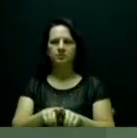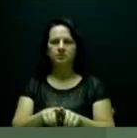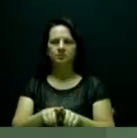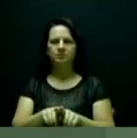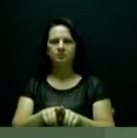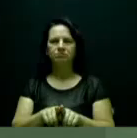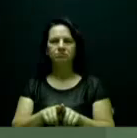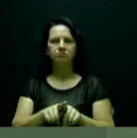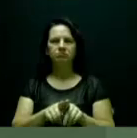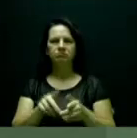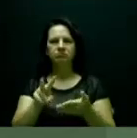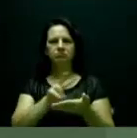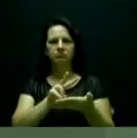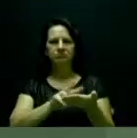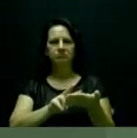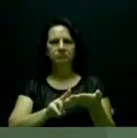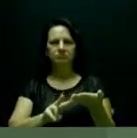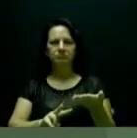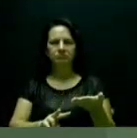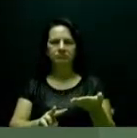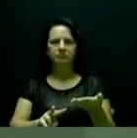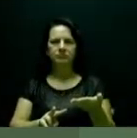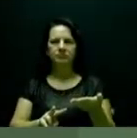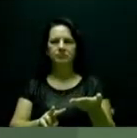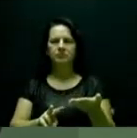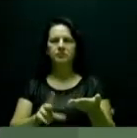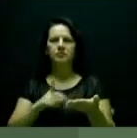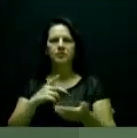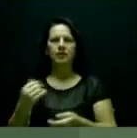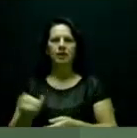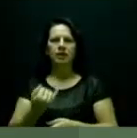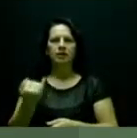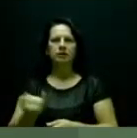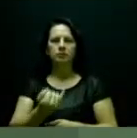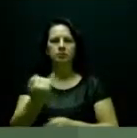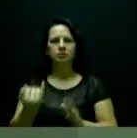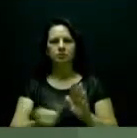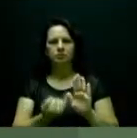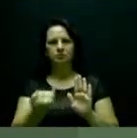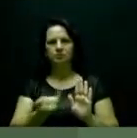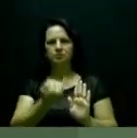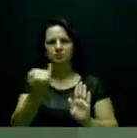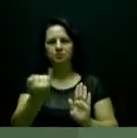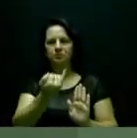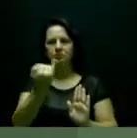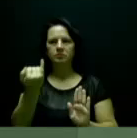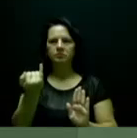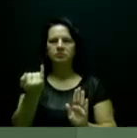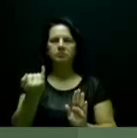a esta propositura, uma vez da importância e relevância